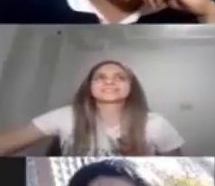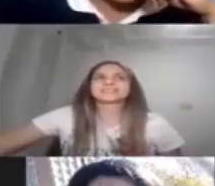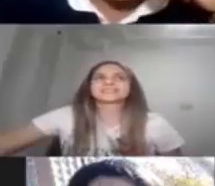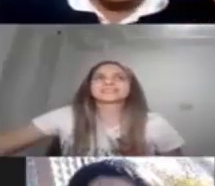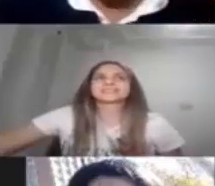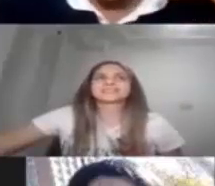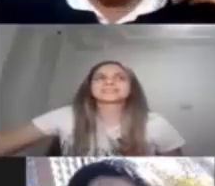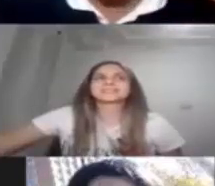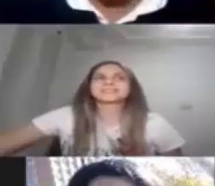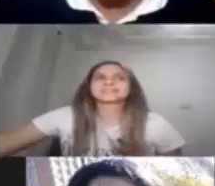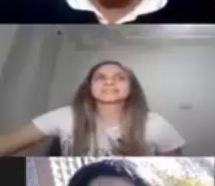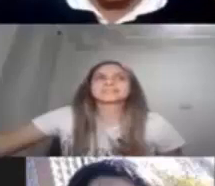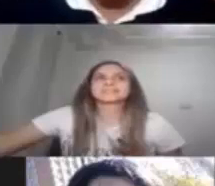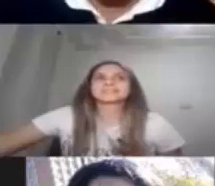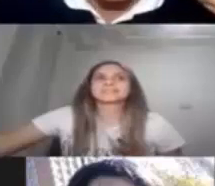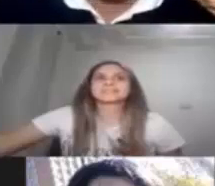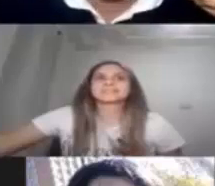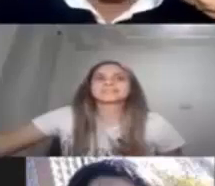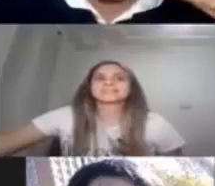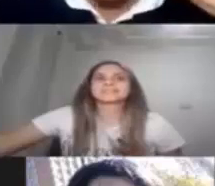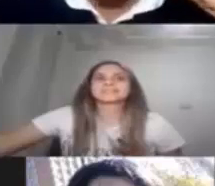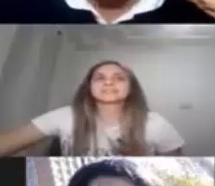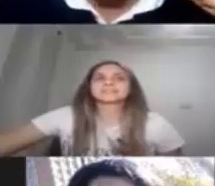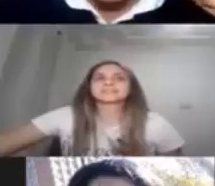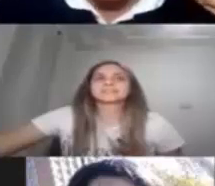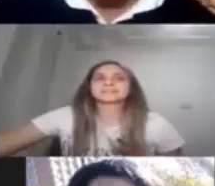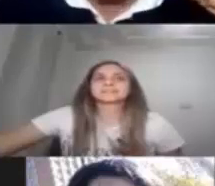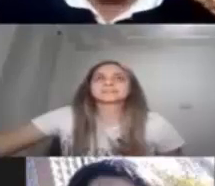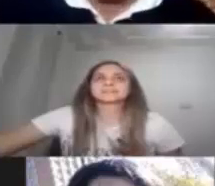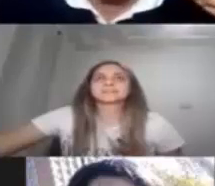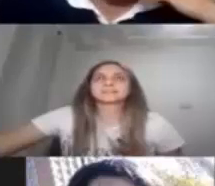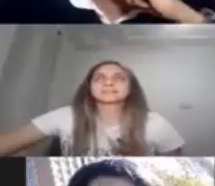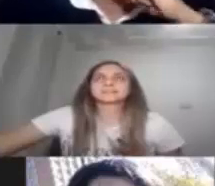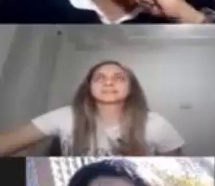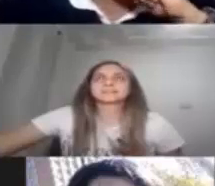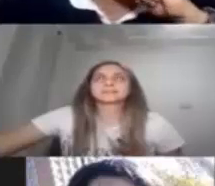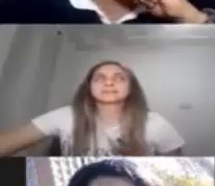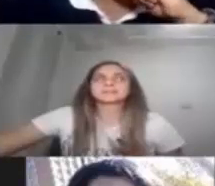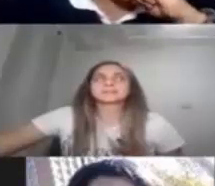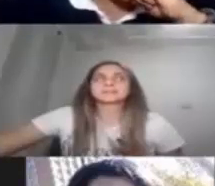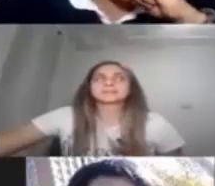Mas ele tem um senso, né? Ele tem ali todos os sentidos ainda nele.